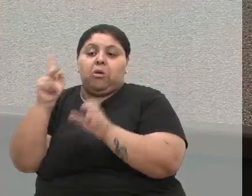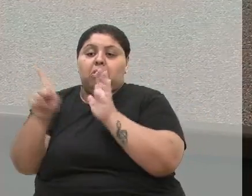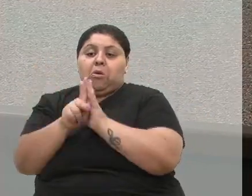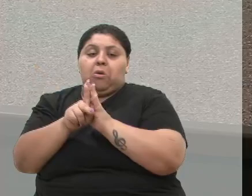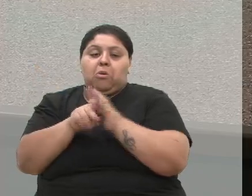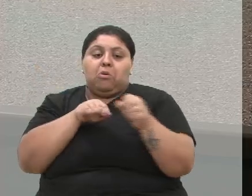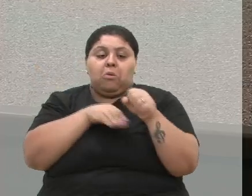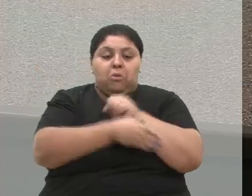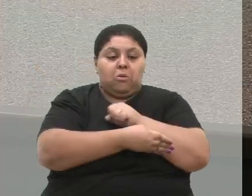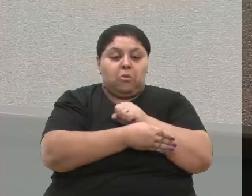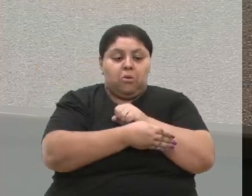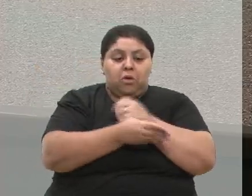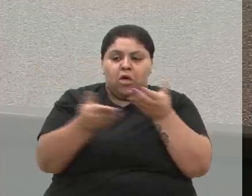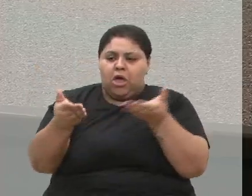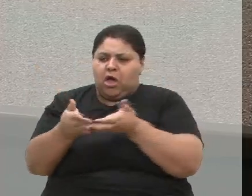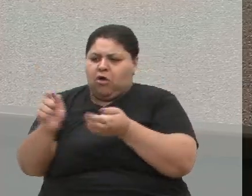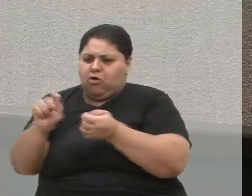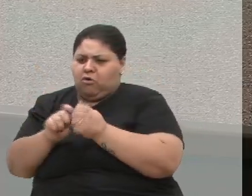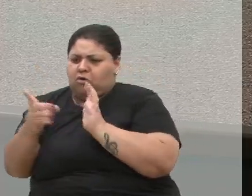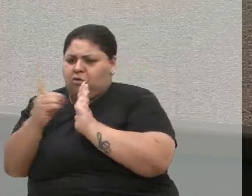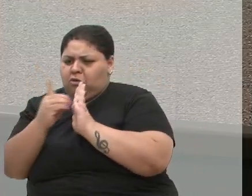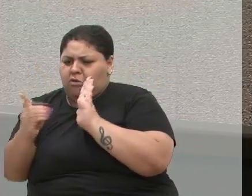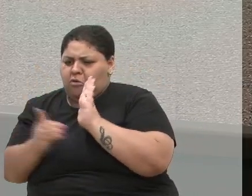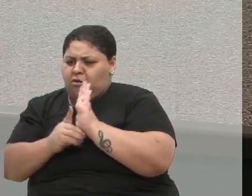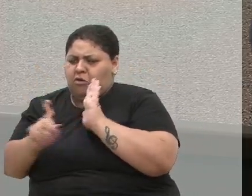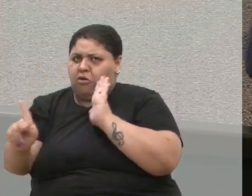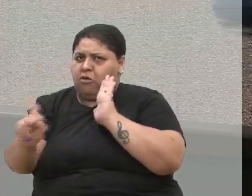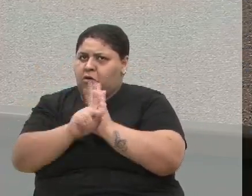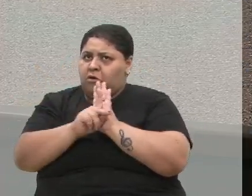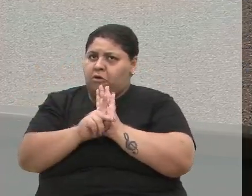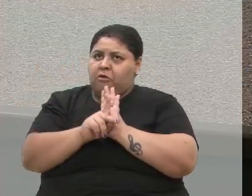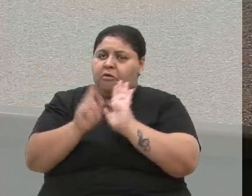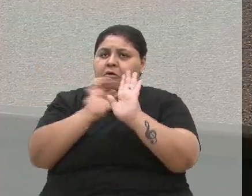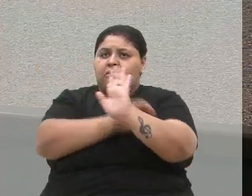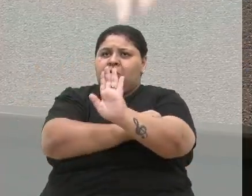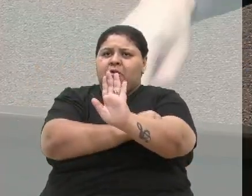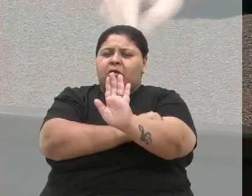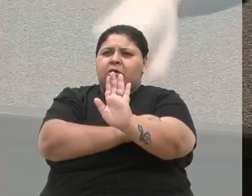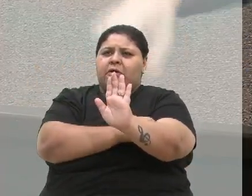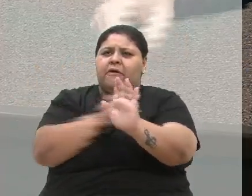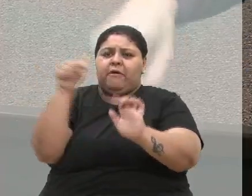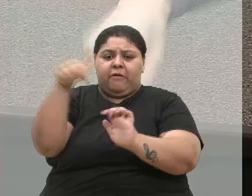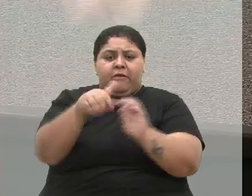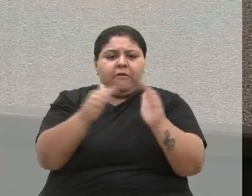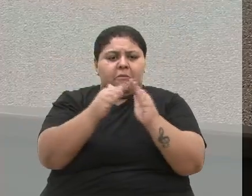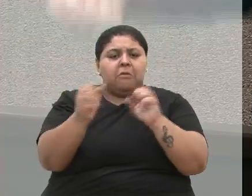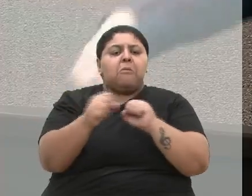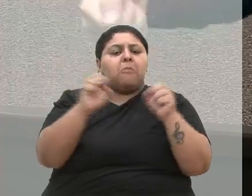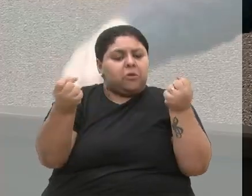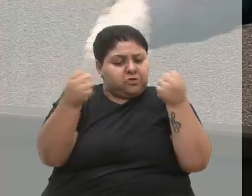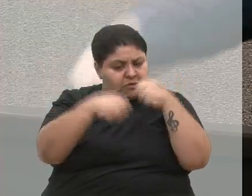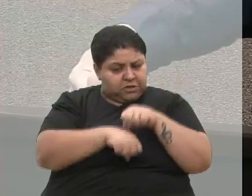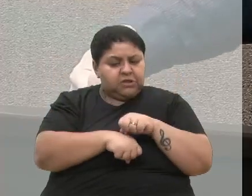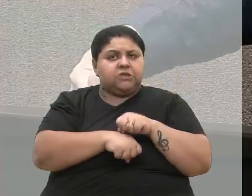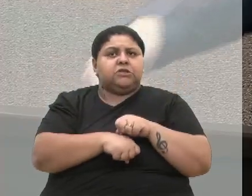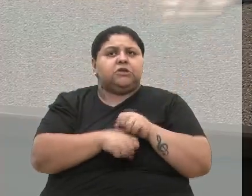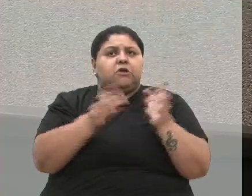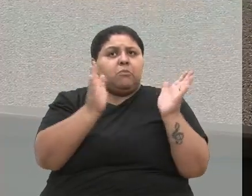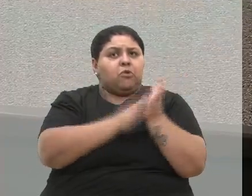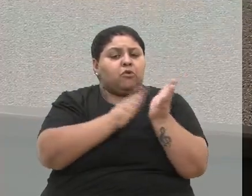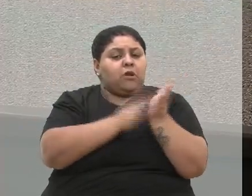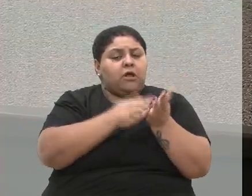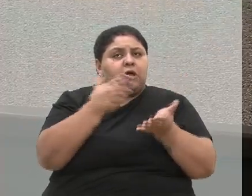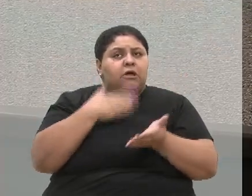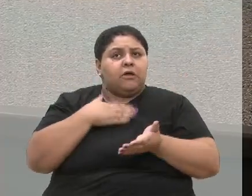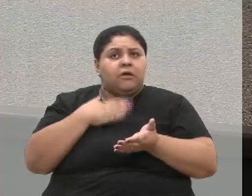daí fizeram por decreto agora, ano passado, e esse projeto de sandbox, que está aqui na casa, eu posso garantir, 2 anos atrás, foi protocolado por mim,